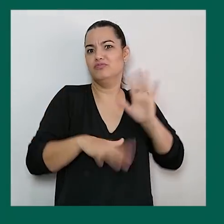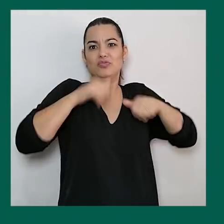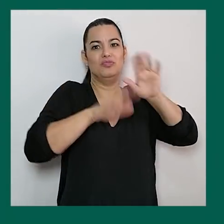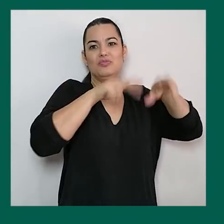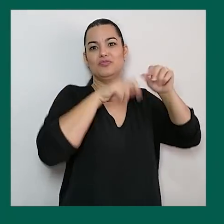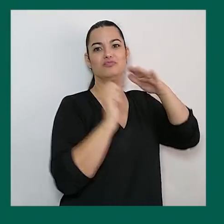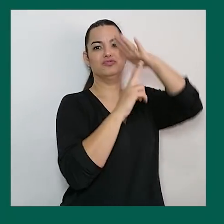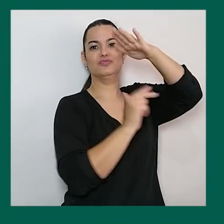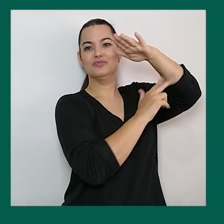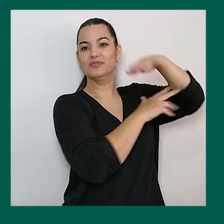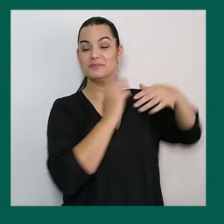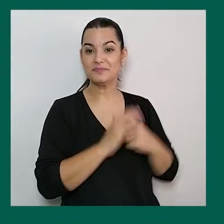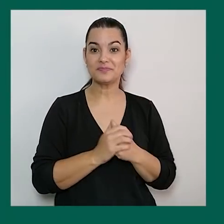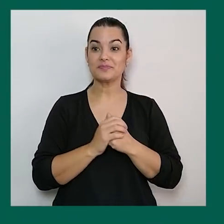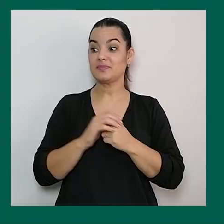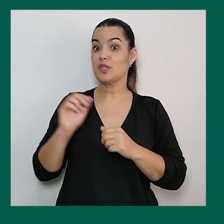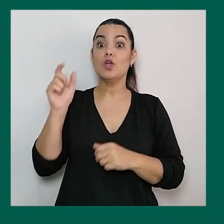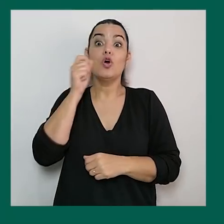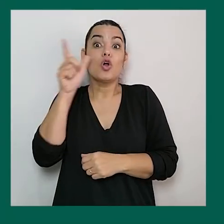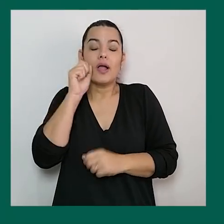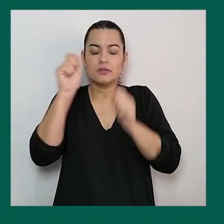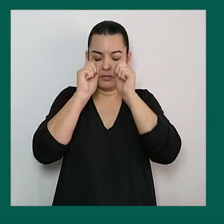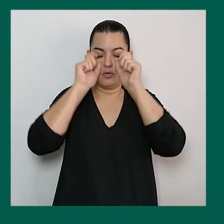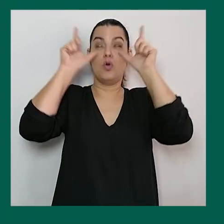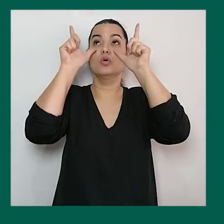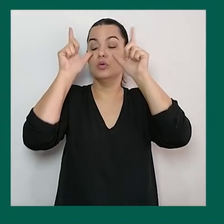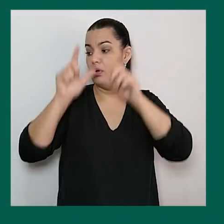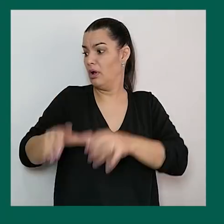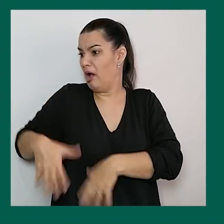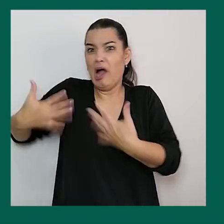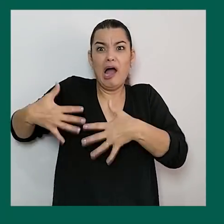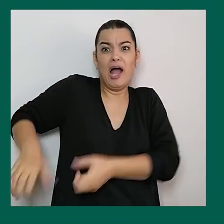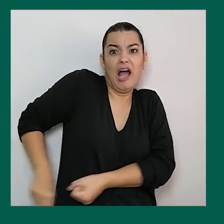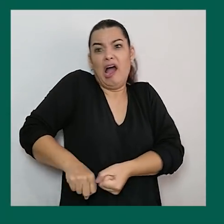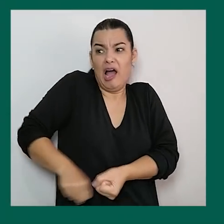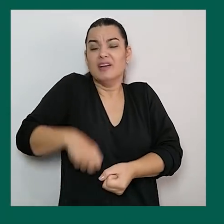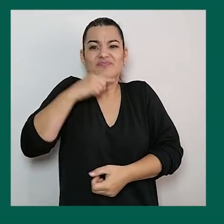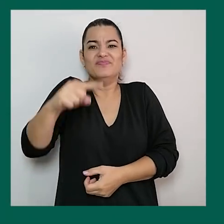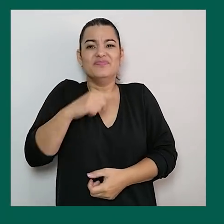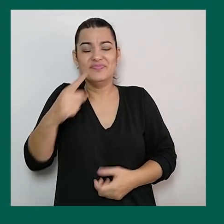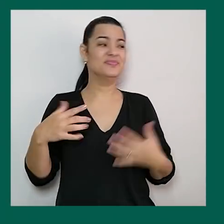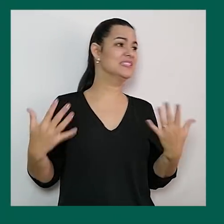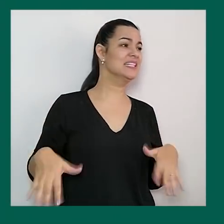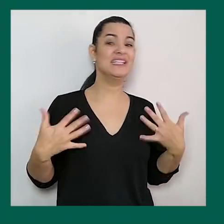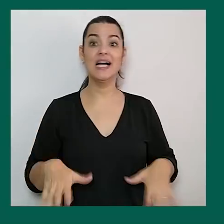bichano acordou, ele, por mais que tentasse, não conseguia sair do